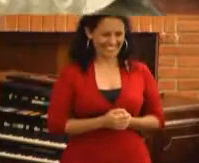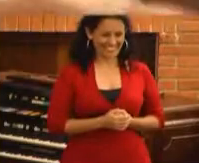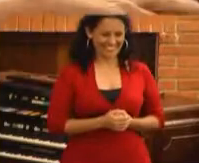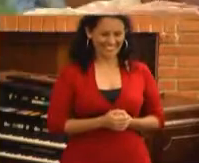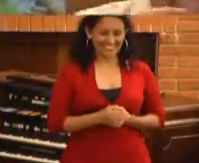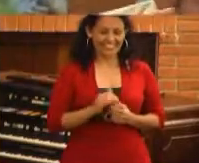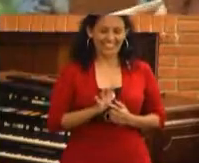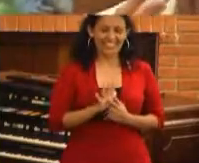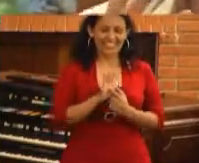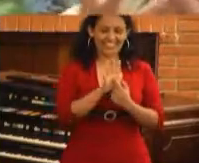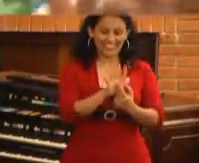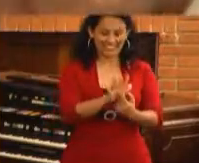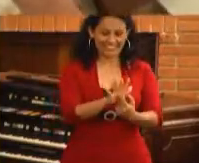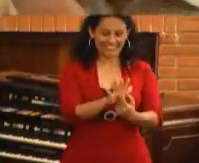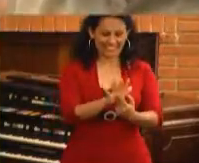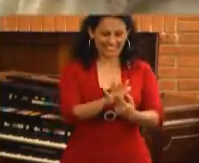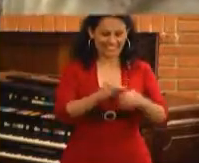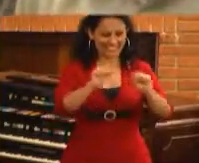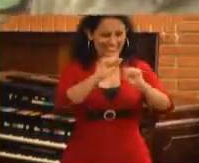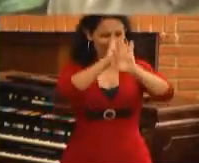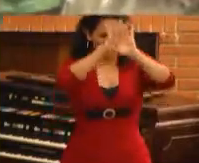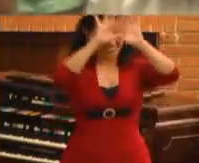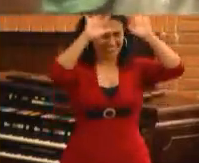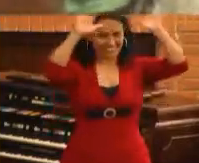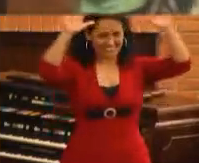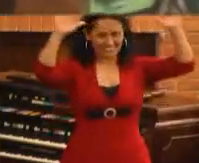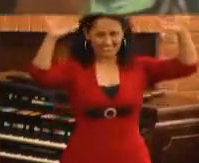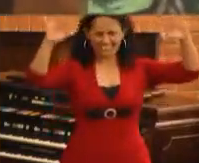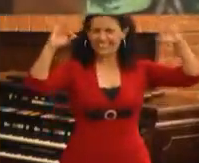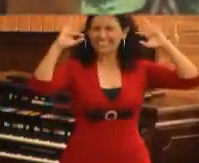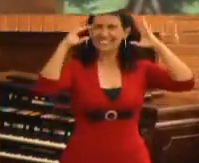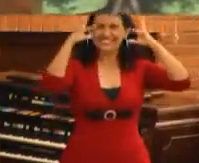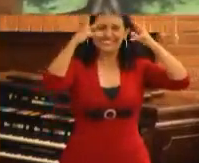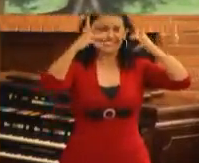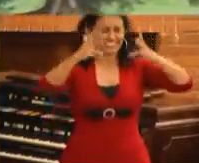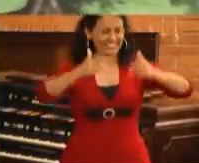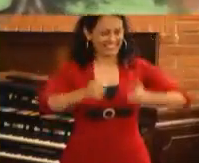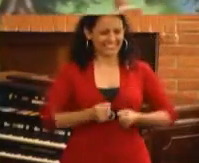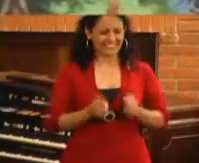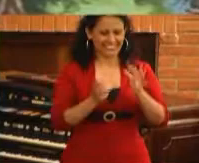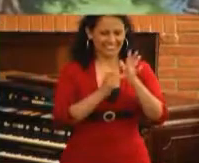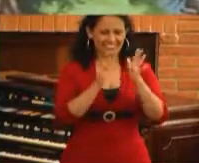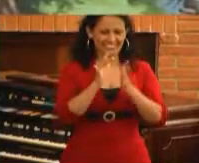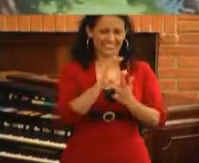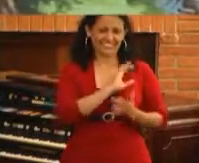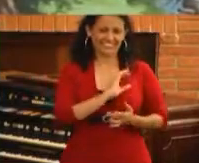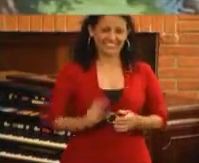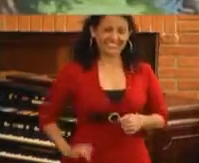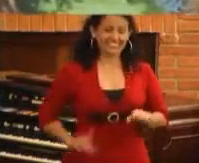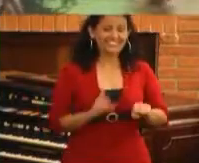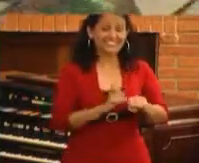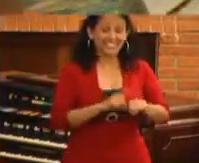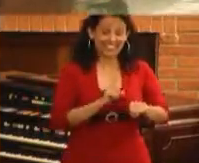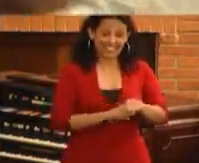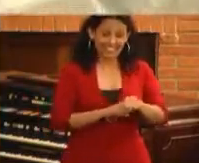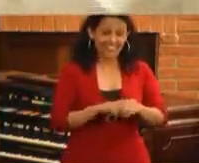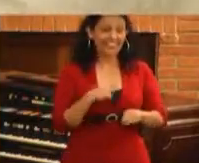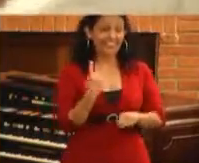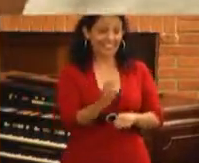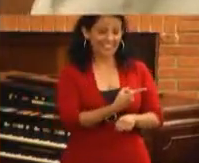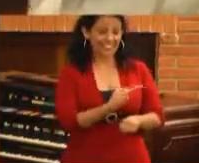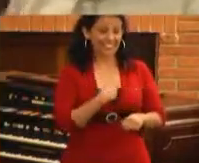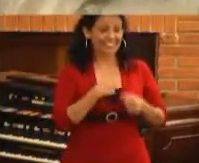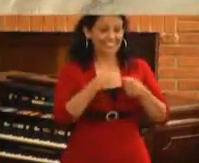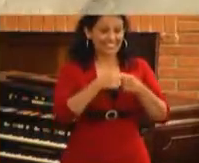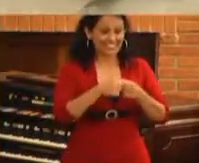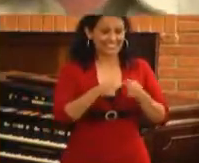A manifestação desta glória extraordinária dele. Nesta hora, você e eu vamos sair de trás